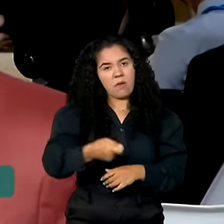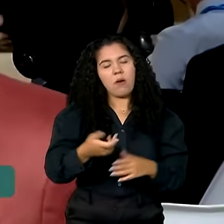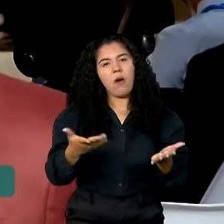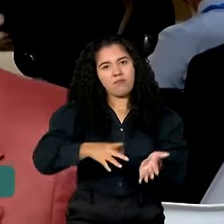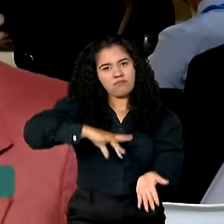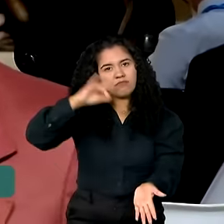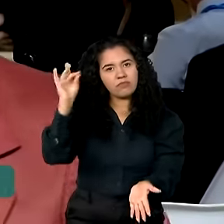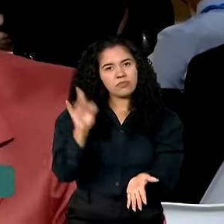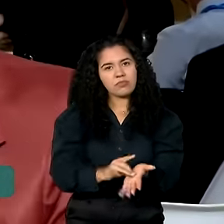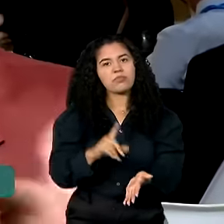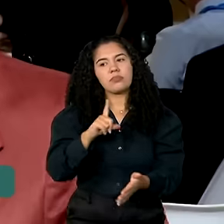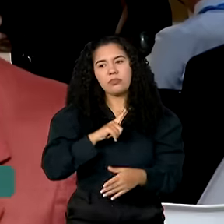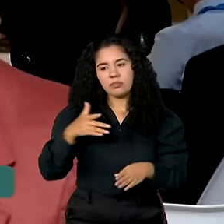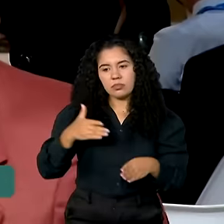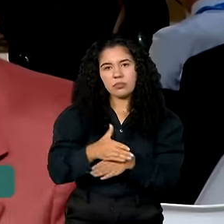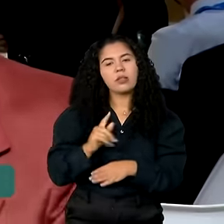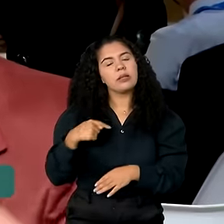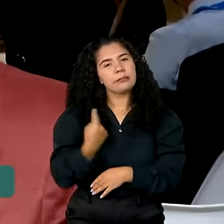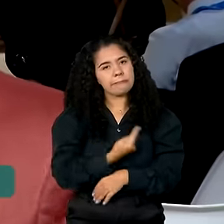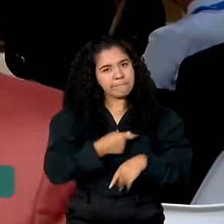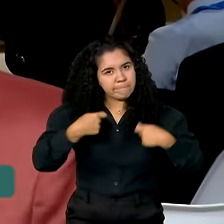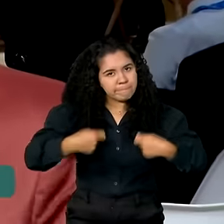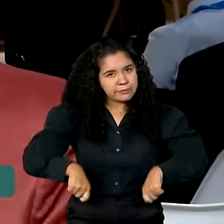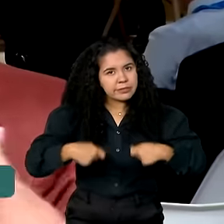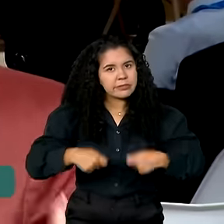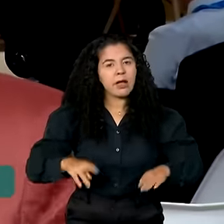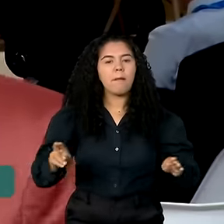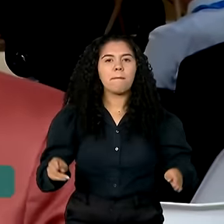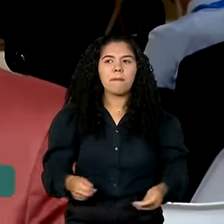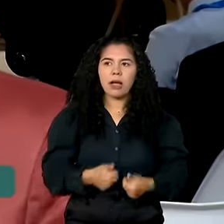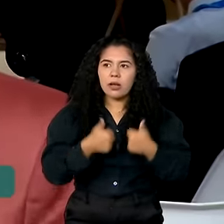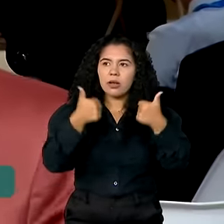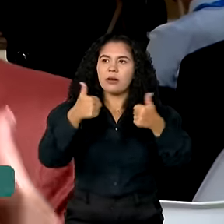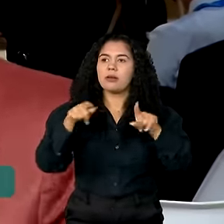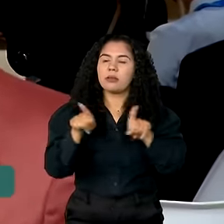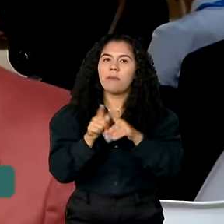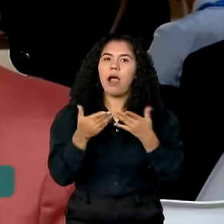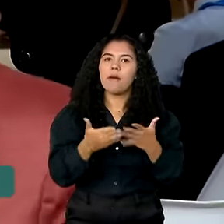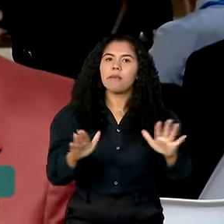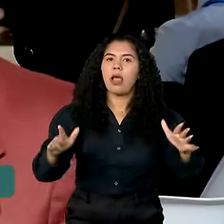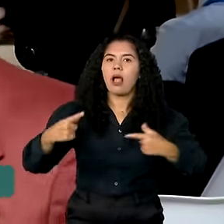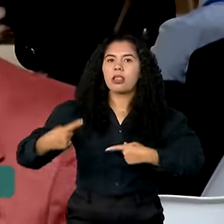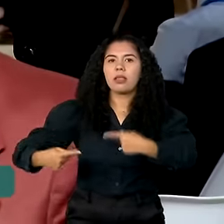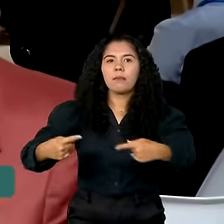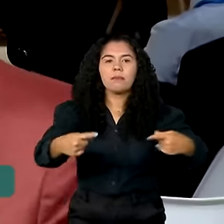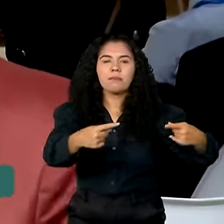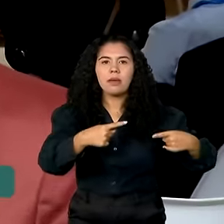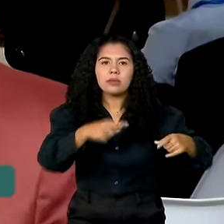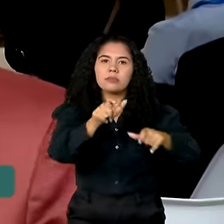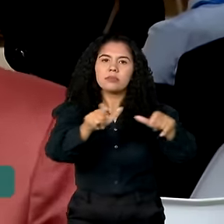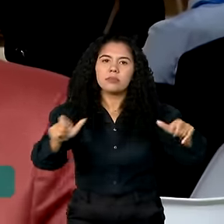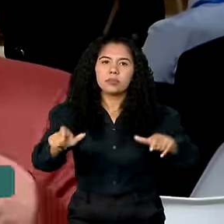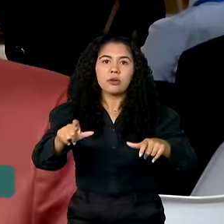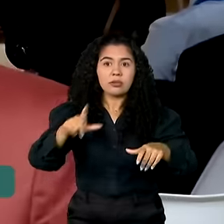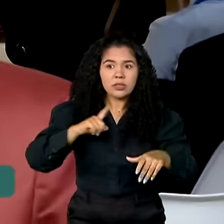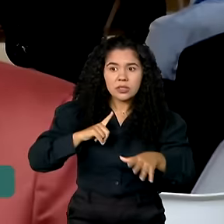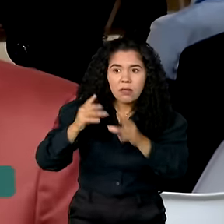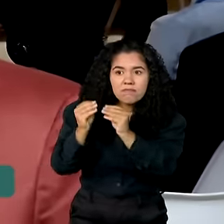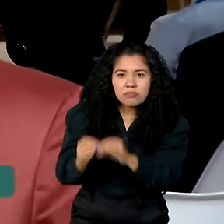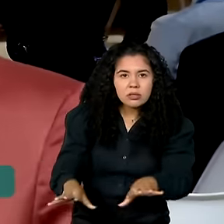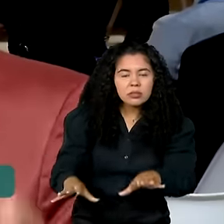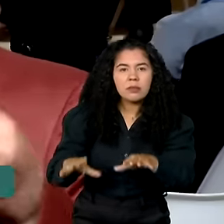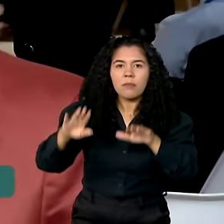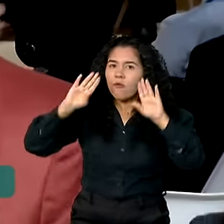de participação social, enfim. Então a gente precisa melhorar e ampliar esse debate para trazer as pessoas que são diretamente atingidas para o foco